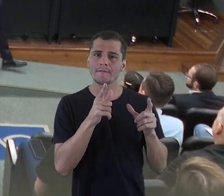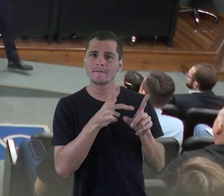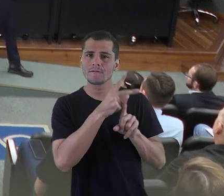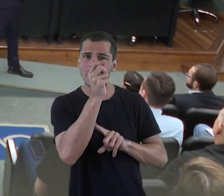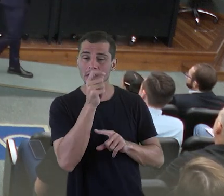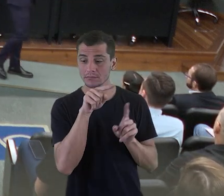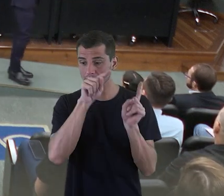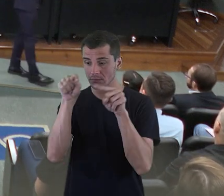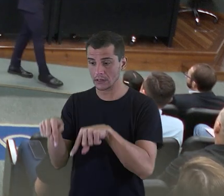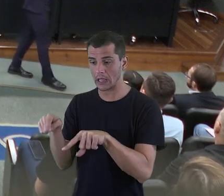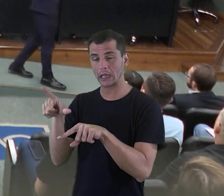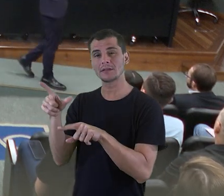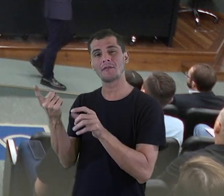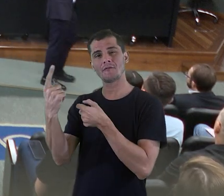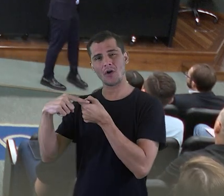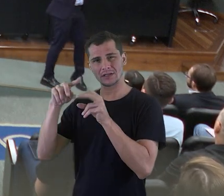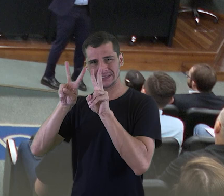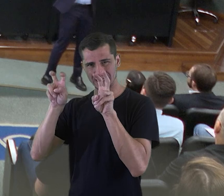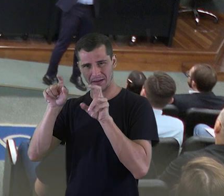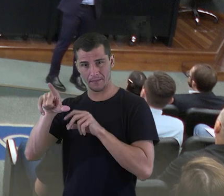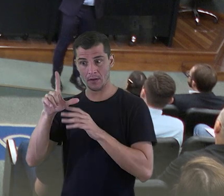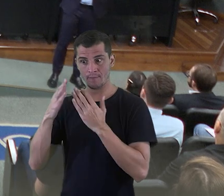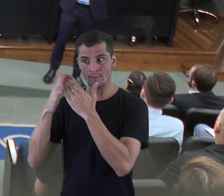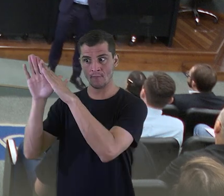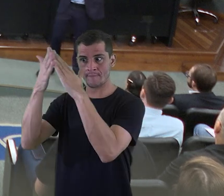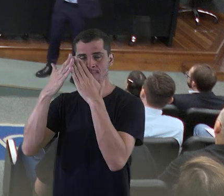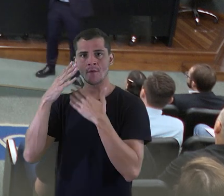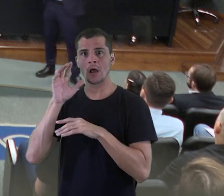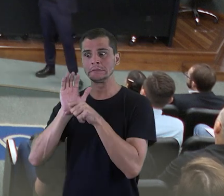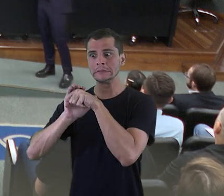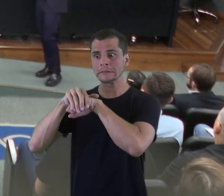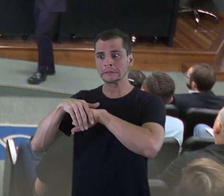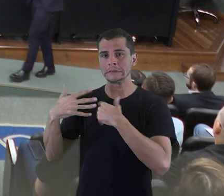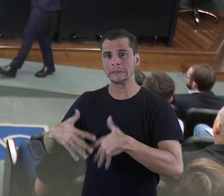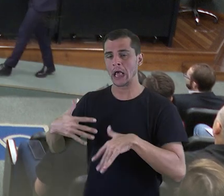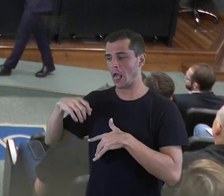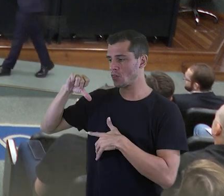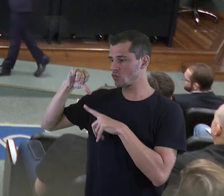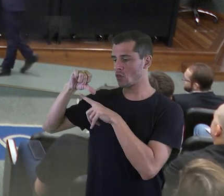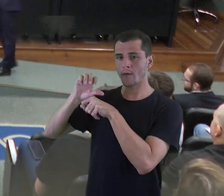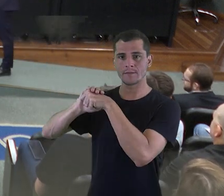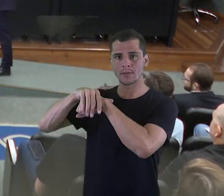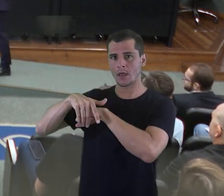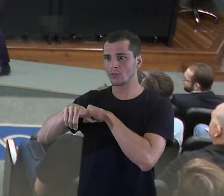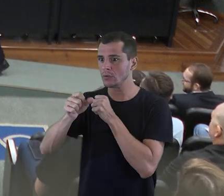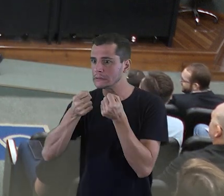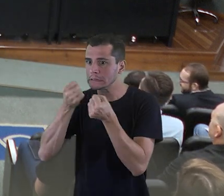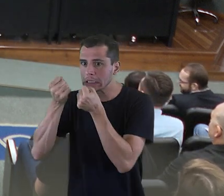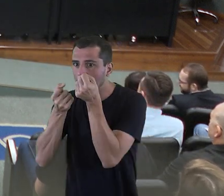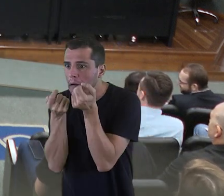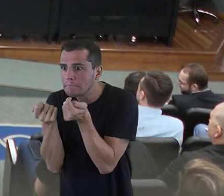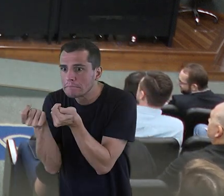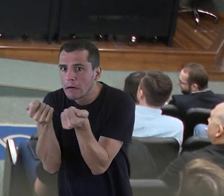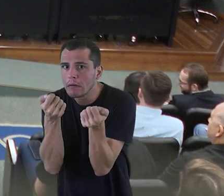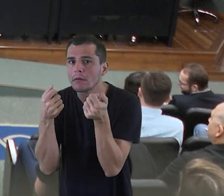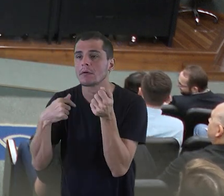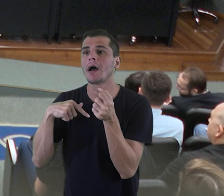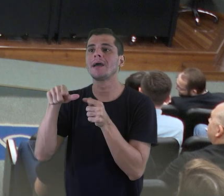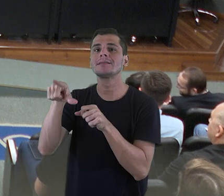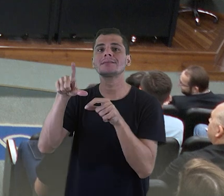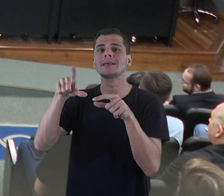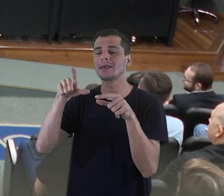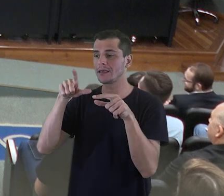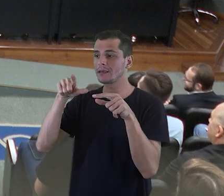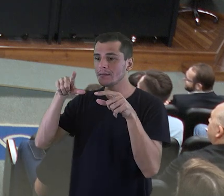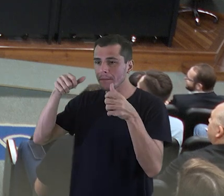Embaixo da trincheira tem um sinaleiro. Eu nunca peguei esse sinaleiro verde. Lady Murphy, sempre pego esse sinaleiro